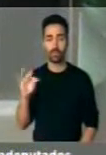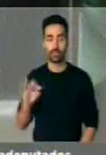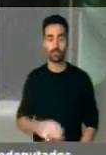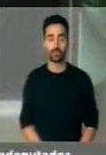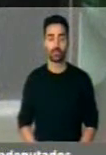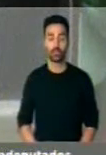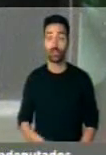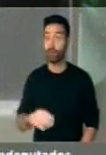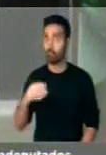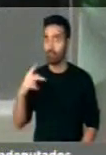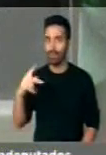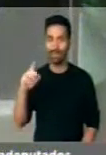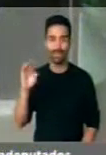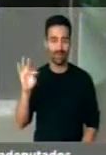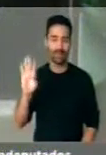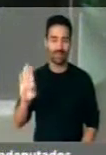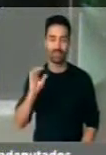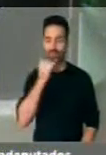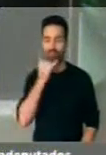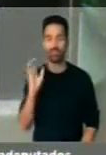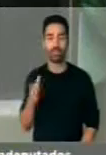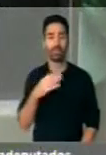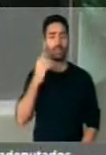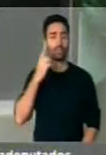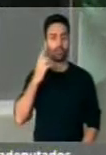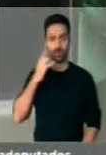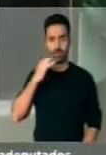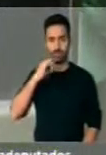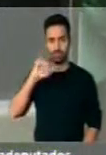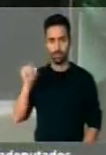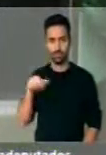deputado Jair Bolsonaro,